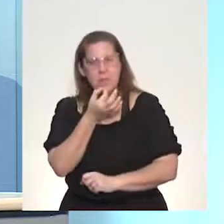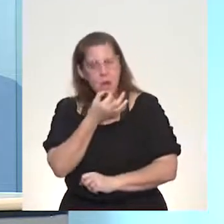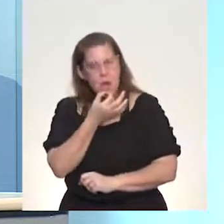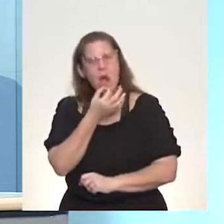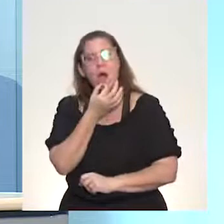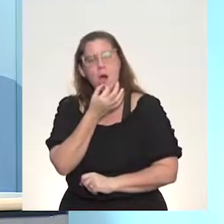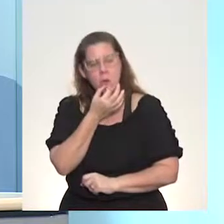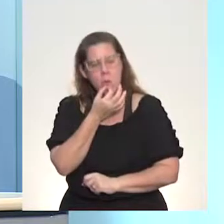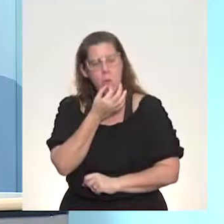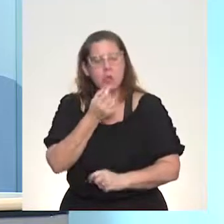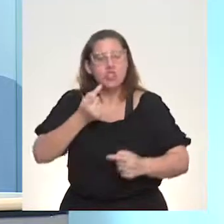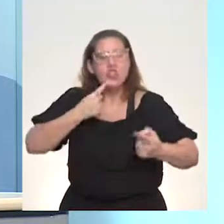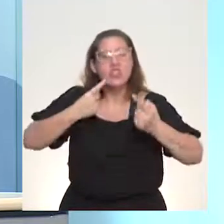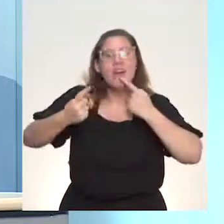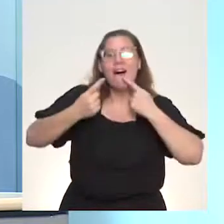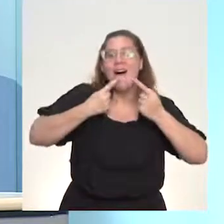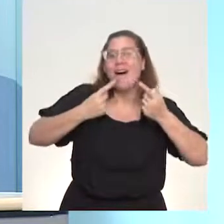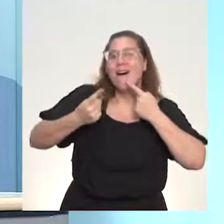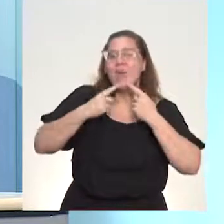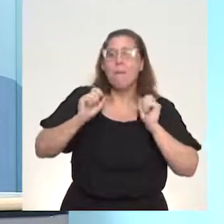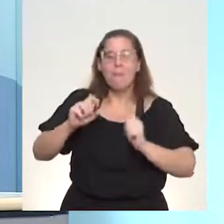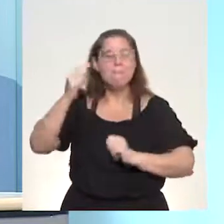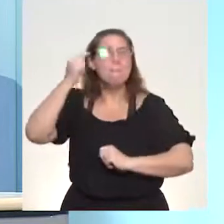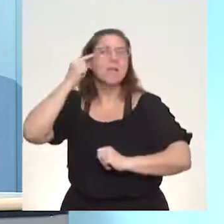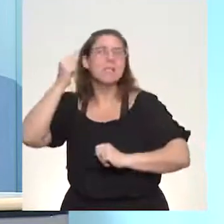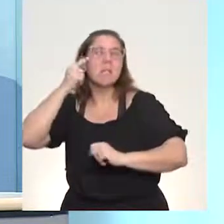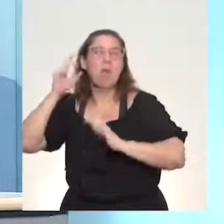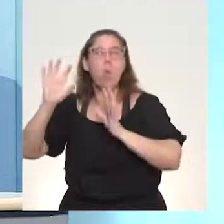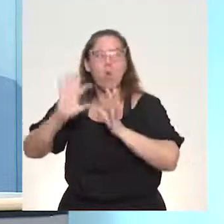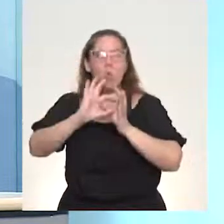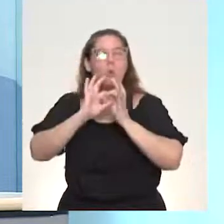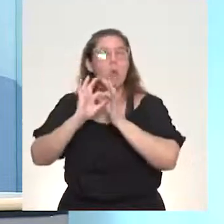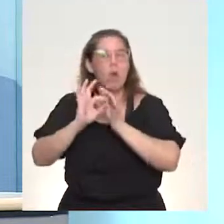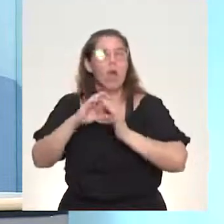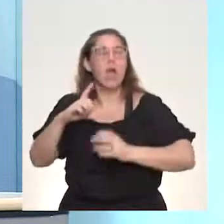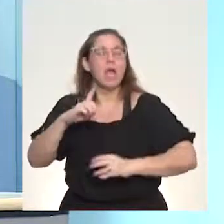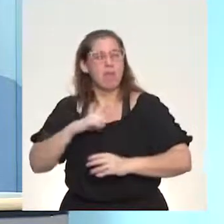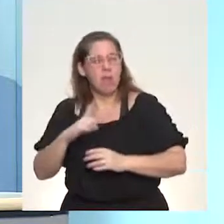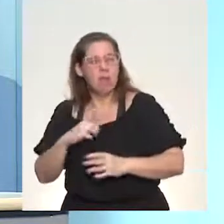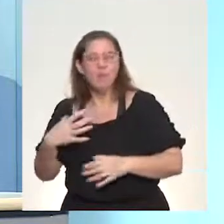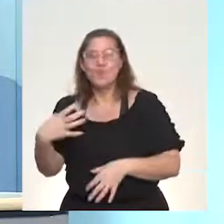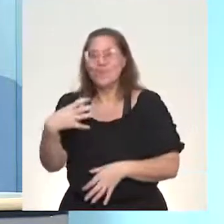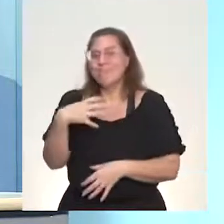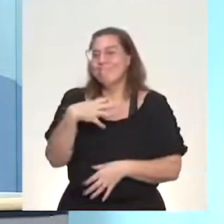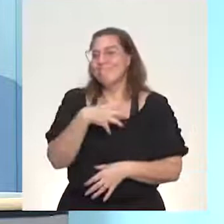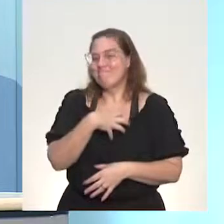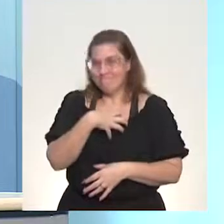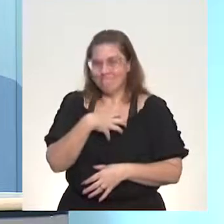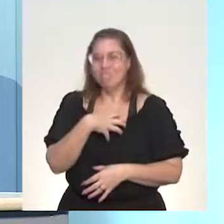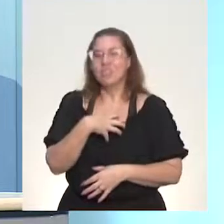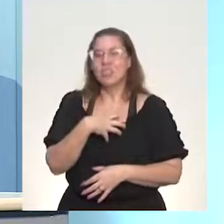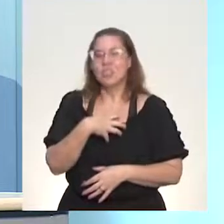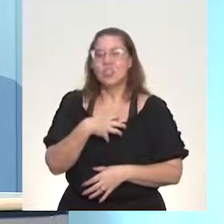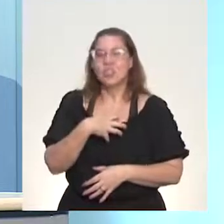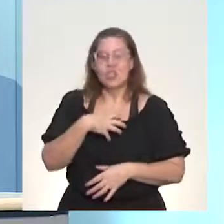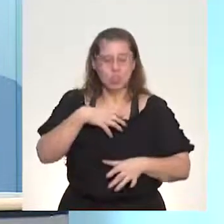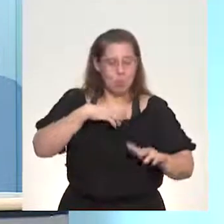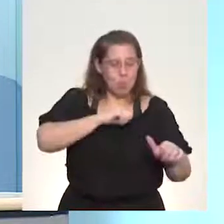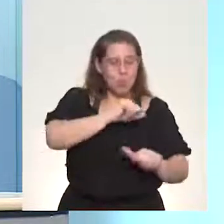a dialética é um pensamento que tem a ver com esse movimento, que tem a ver com esse mover-se